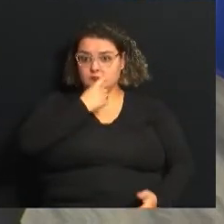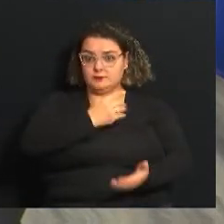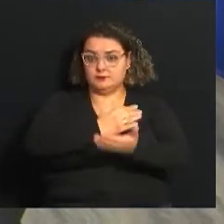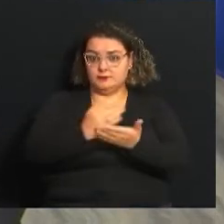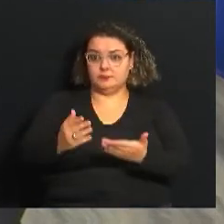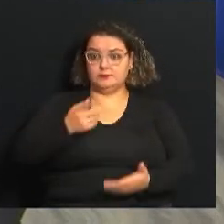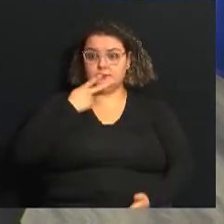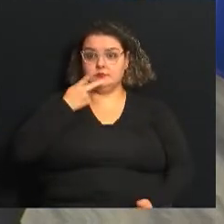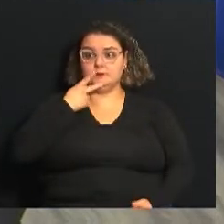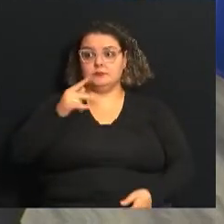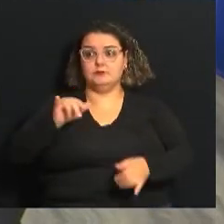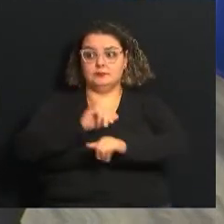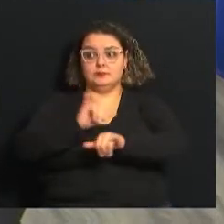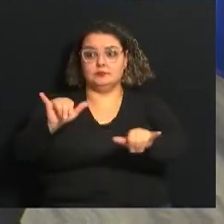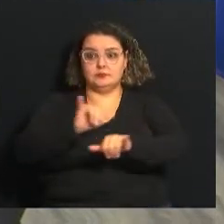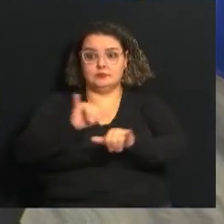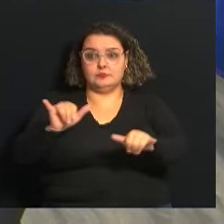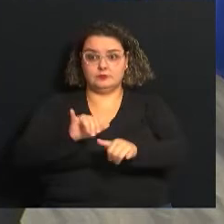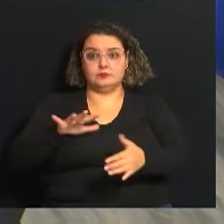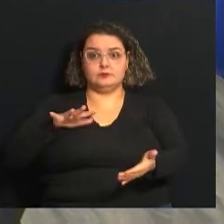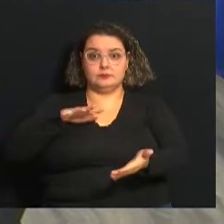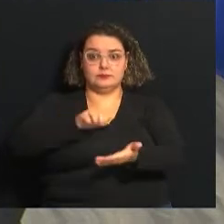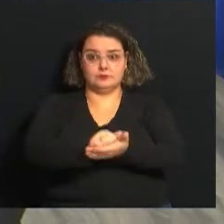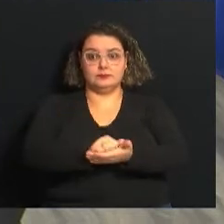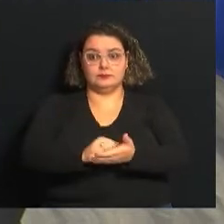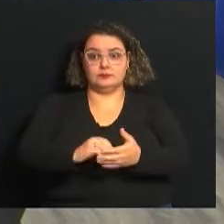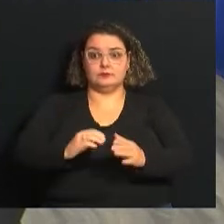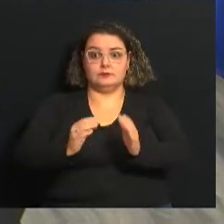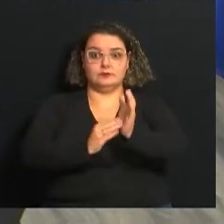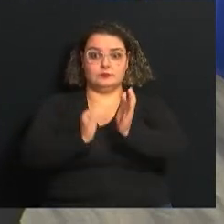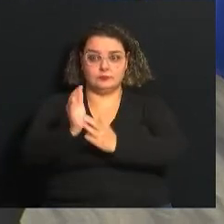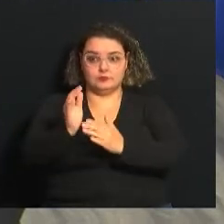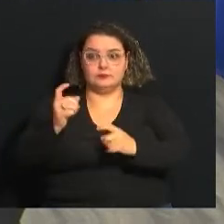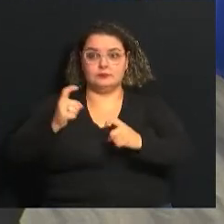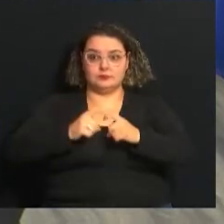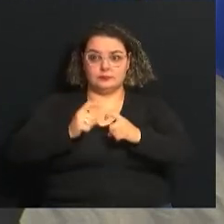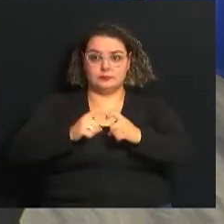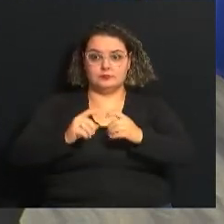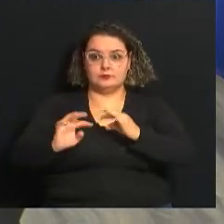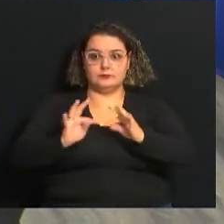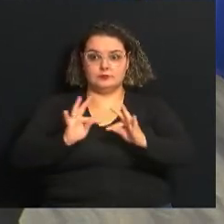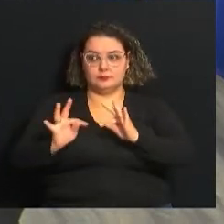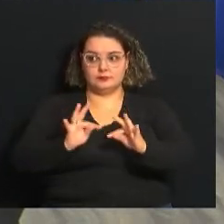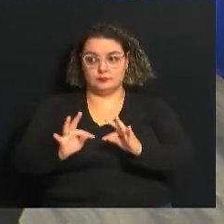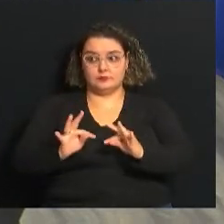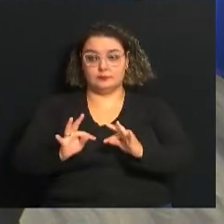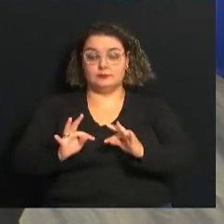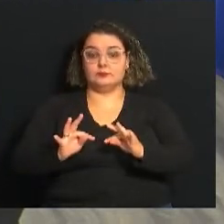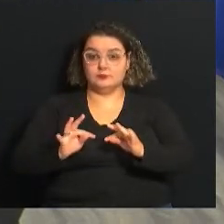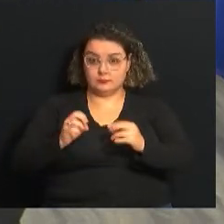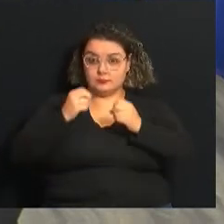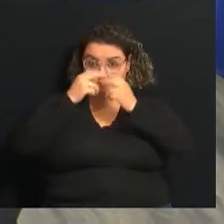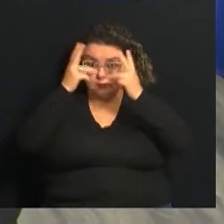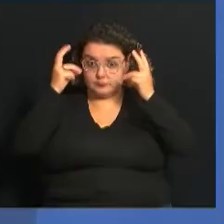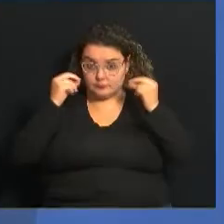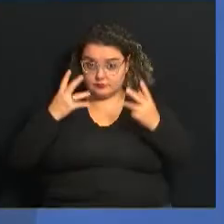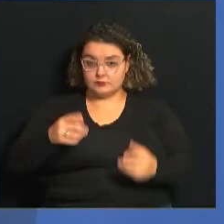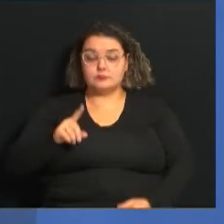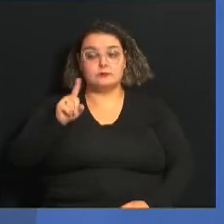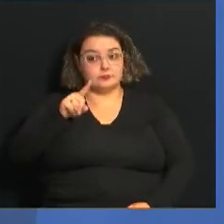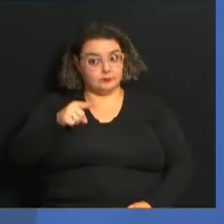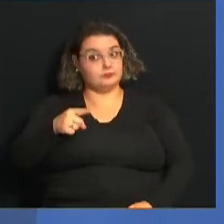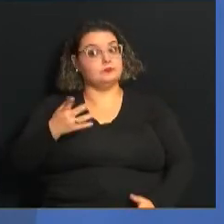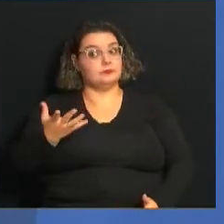sobre a divulgação dos inscritos para o concurso de médico e técnico em enfermagem. Hoje a gente traz aqui